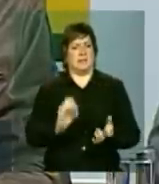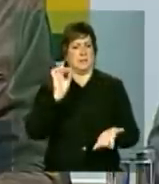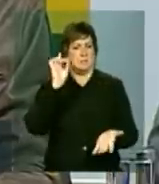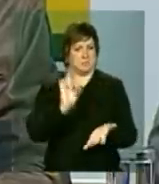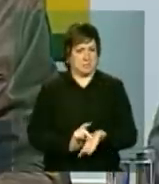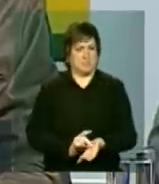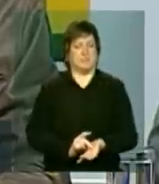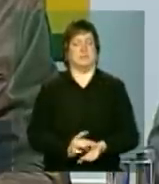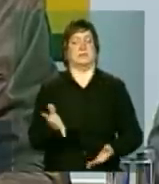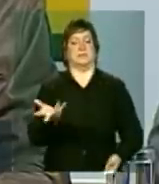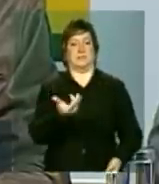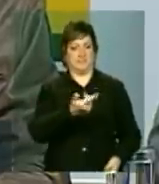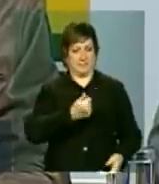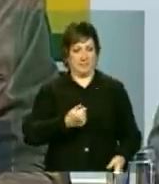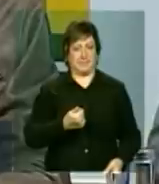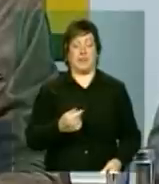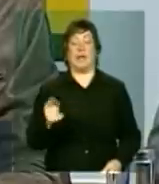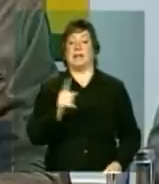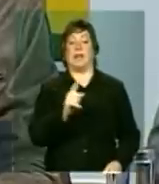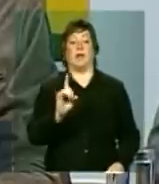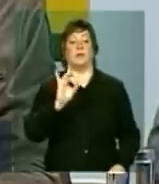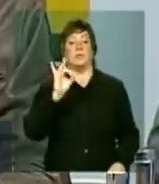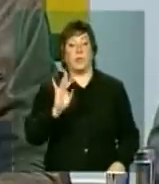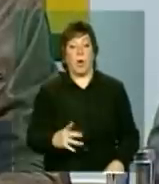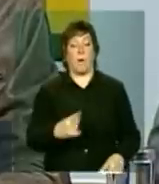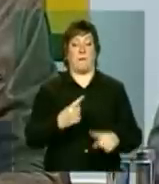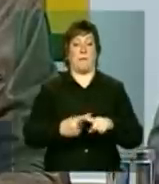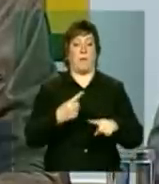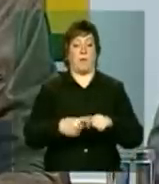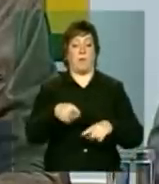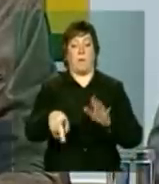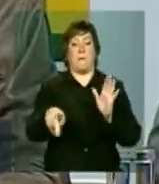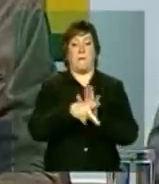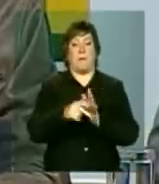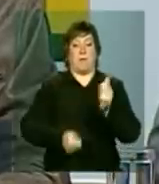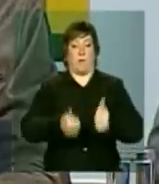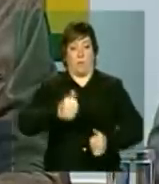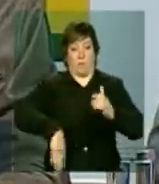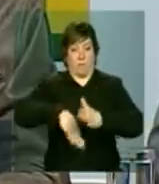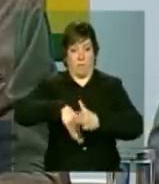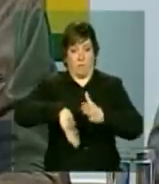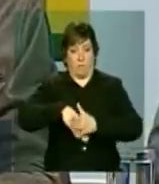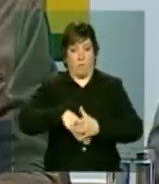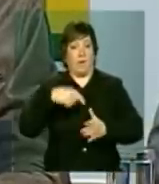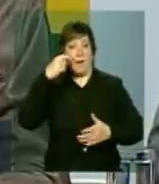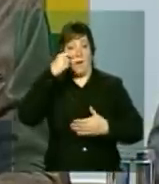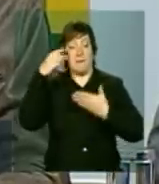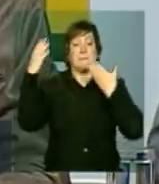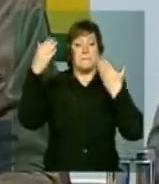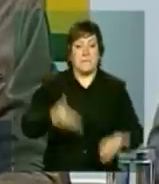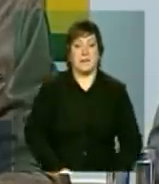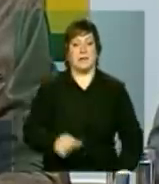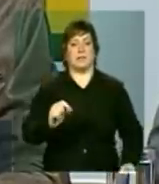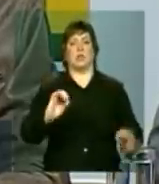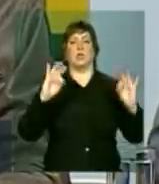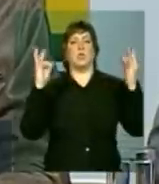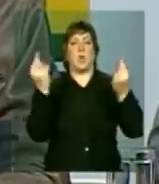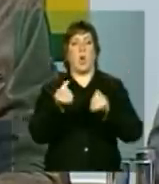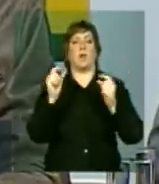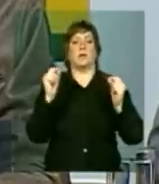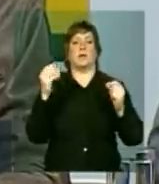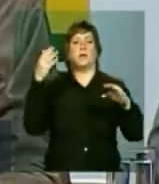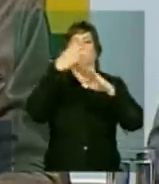legitimidade não apenas a legitimidade no próprio futebol pela presença em todas as copas do